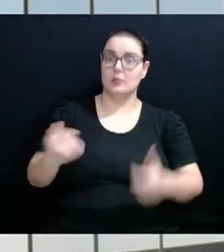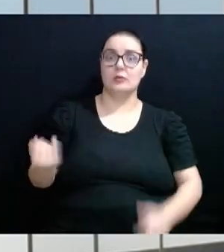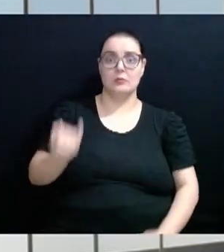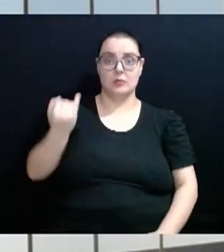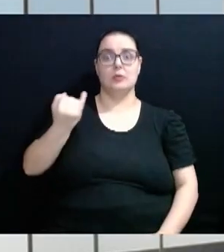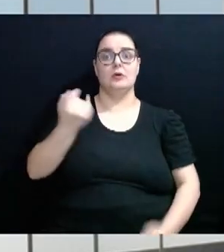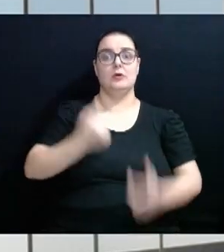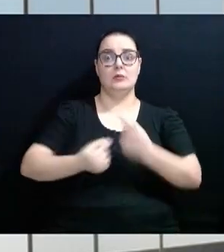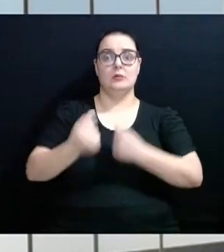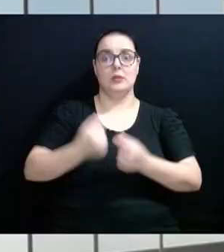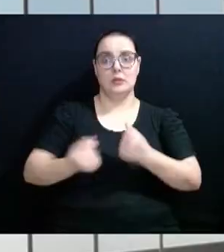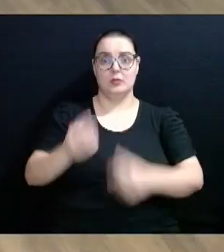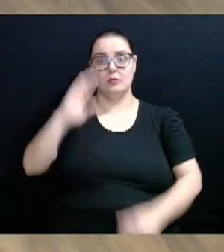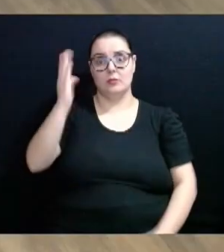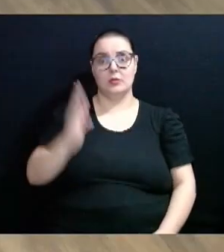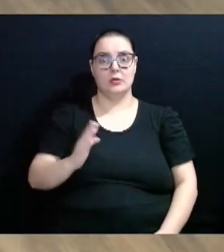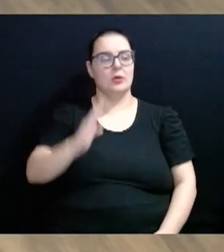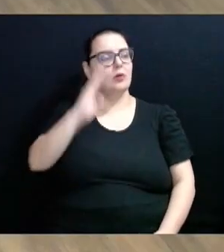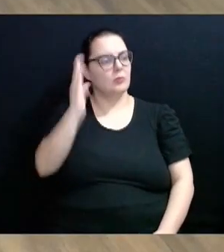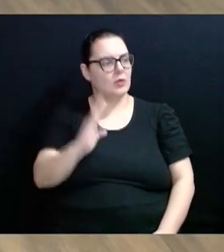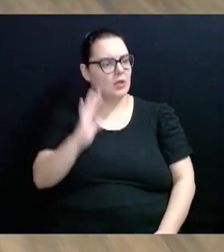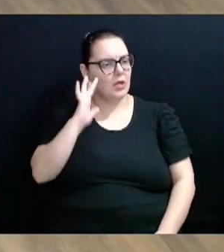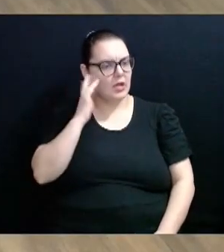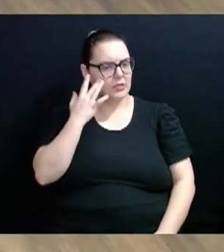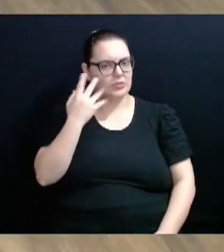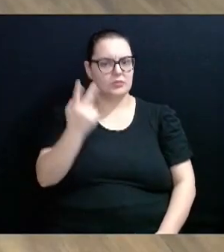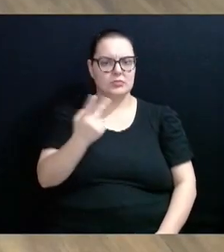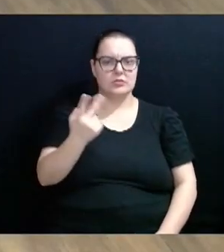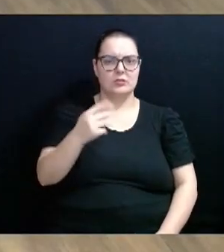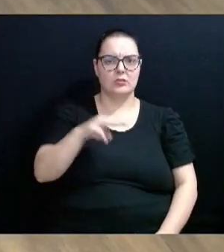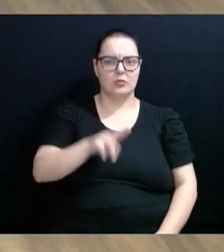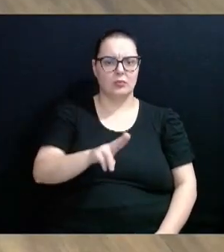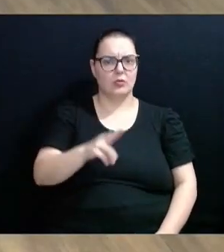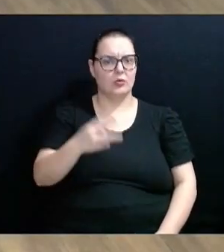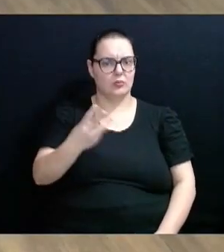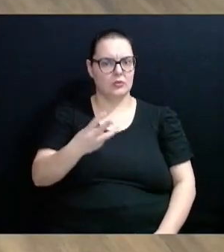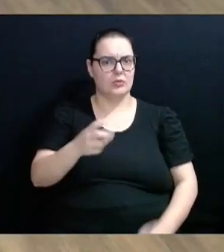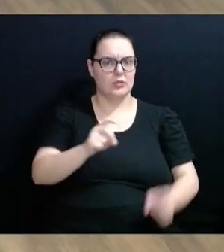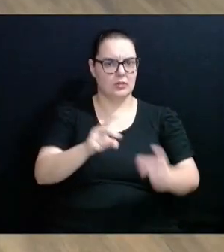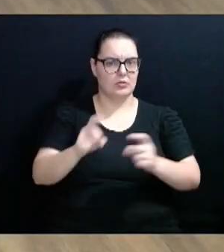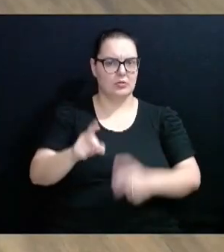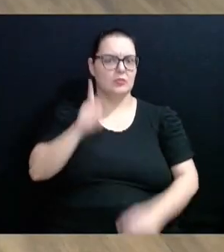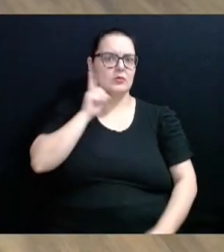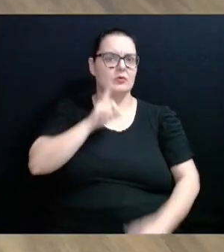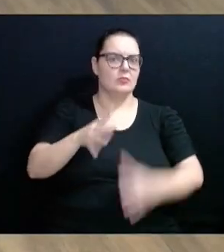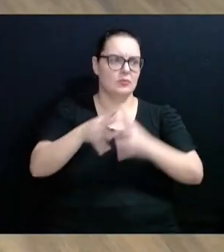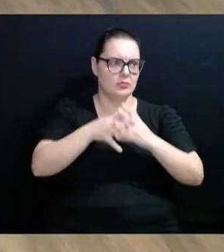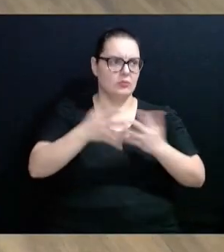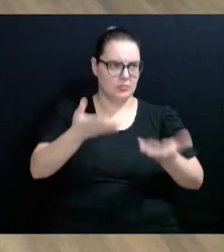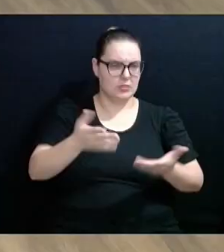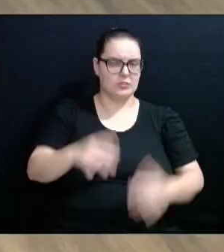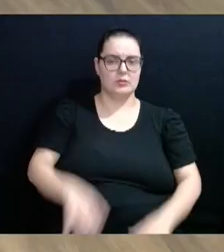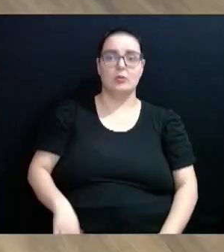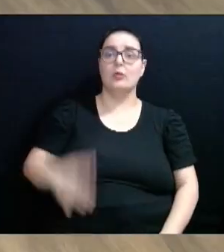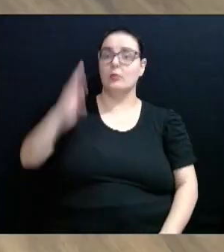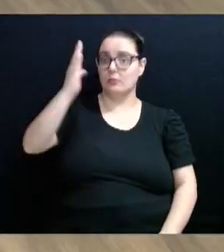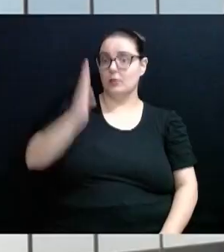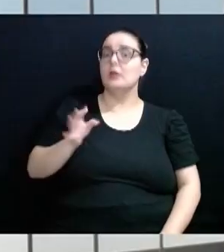O Brasil acho que é o segundo ou terceiro, né, país que mais exporta para eles, não é isso? O Brasil é